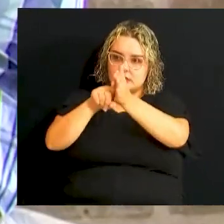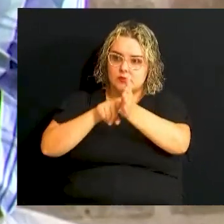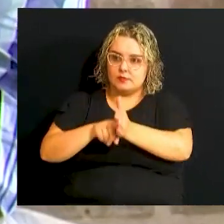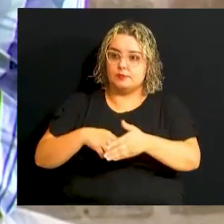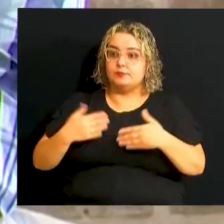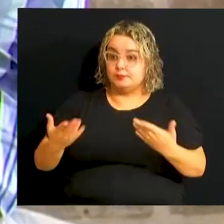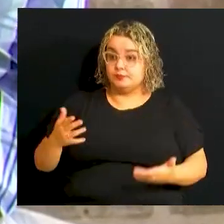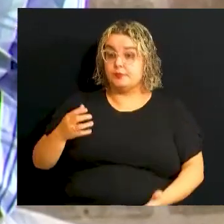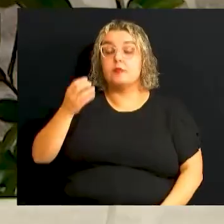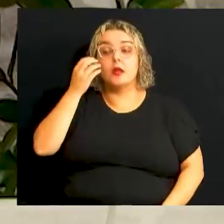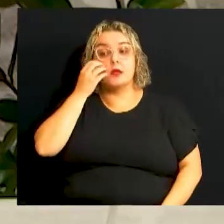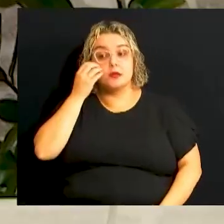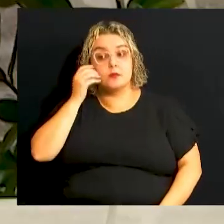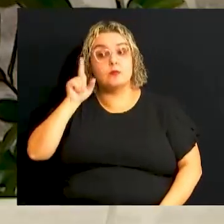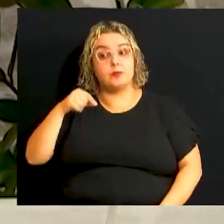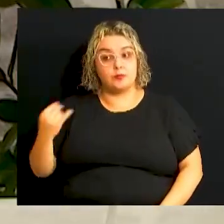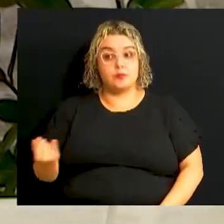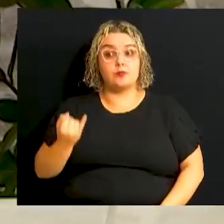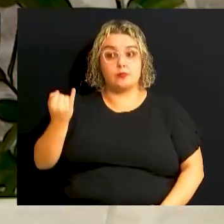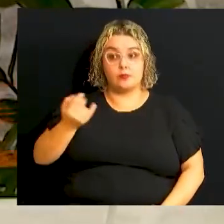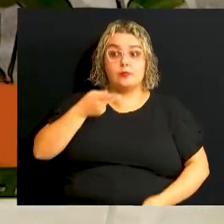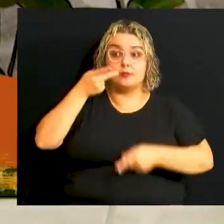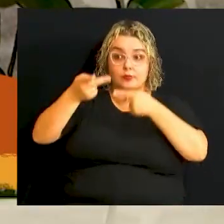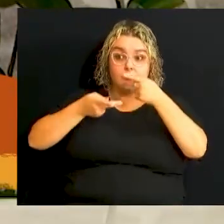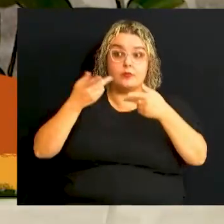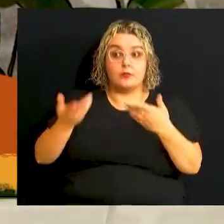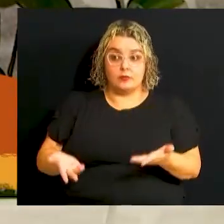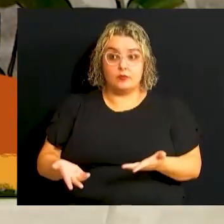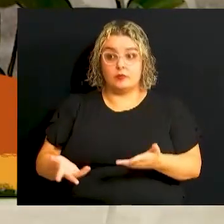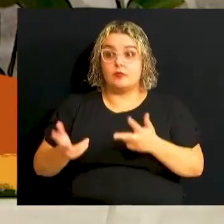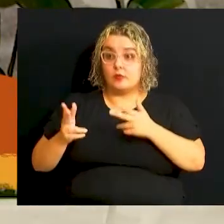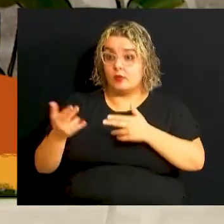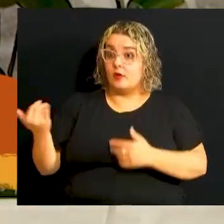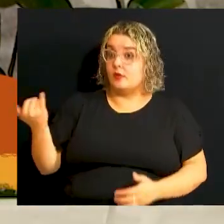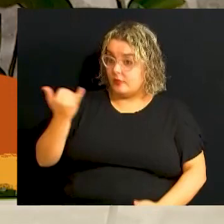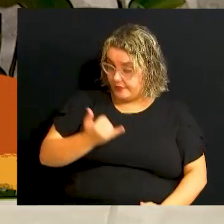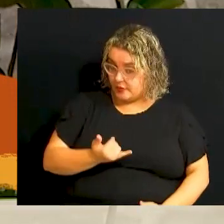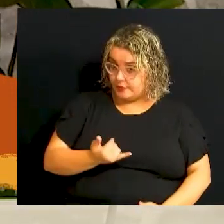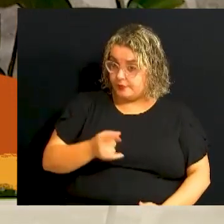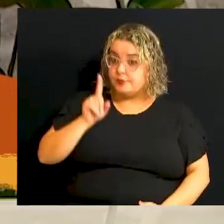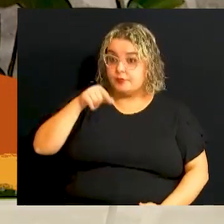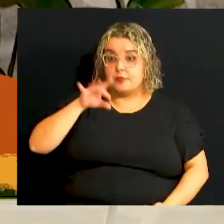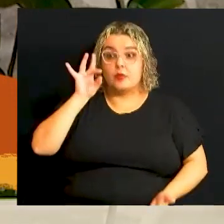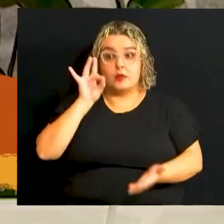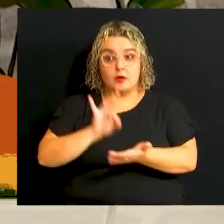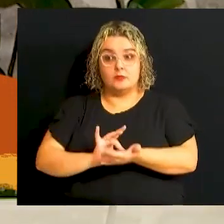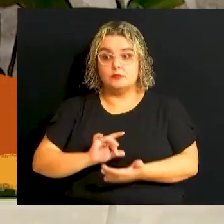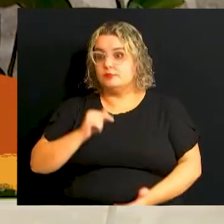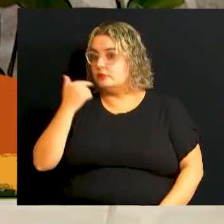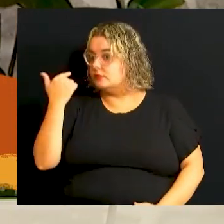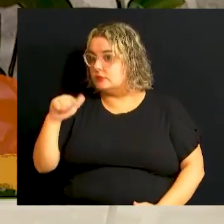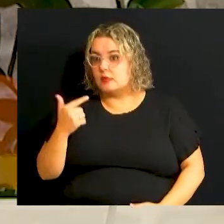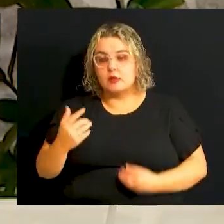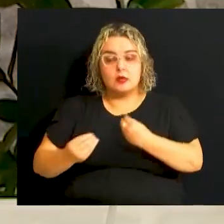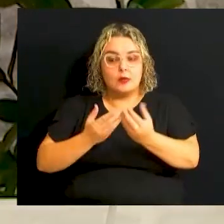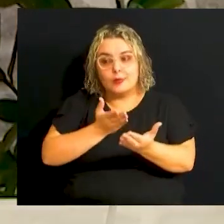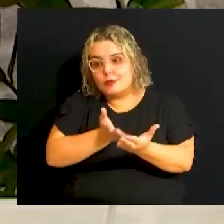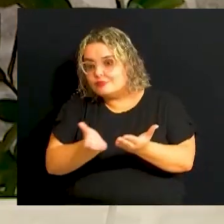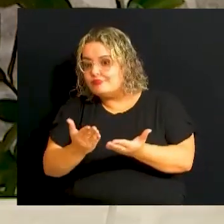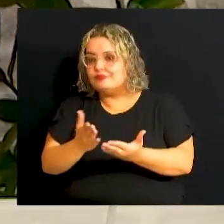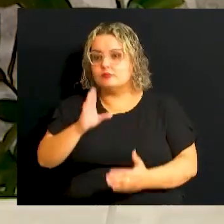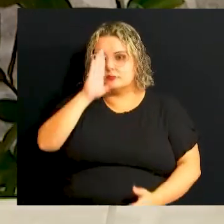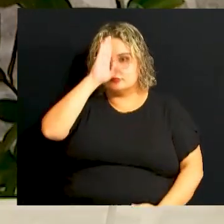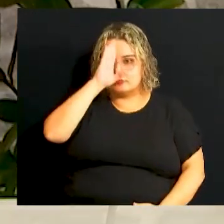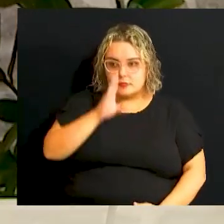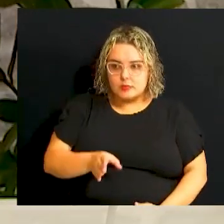favor, Júnior. André, é muito importante falarmos sobre isso, assim como você trouxe, é uma realidade e não tem como fugirmos